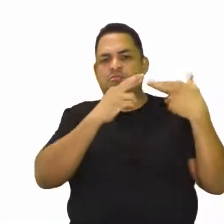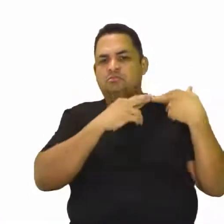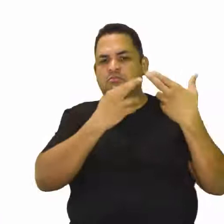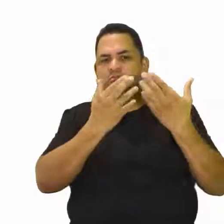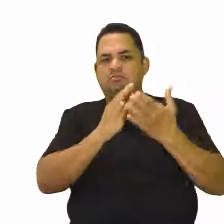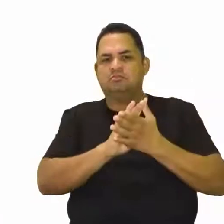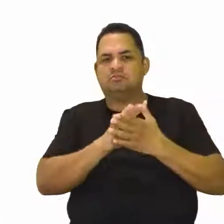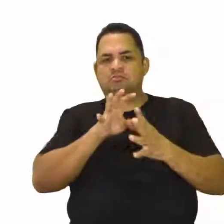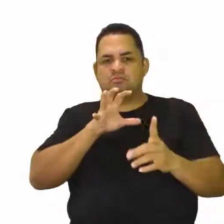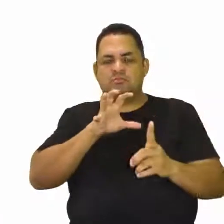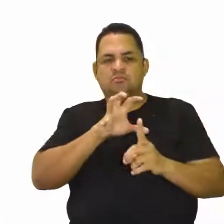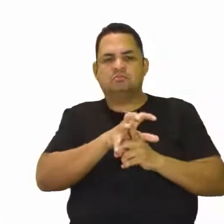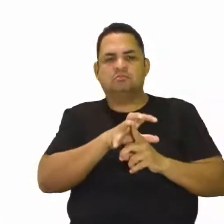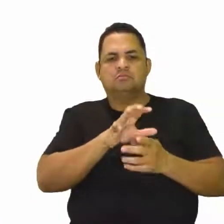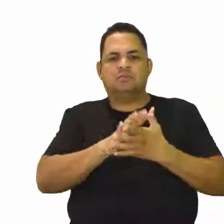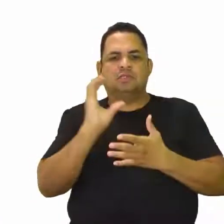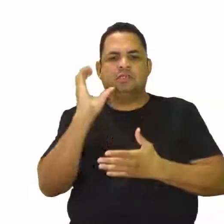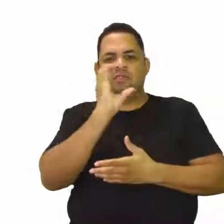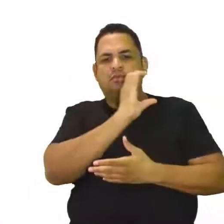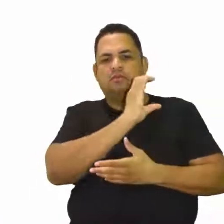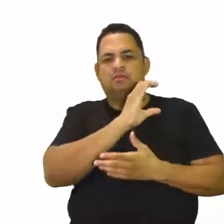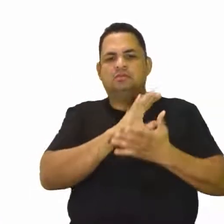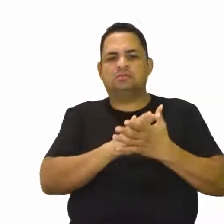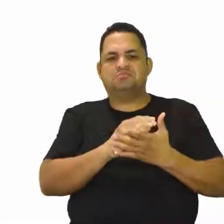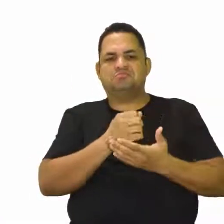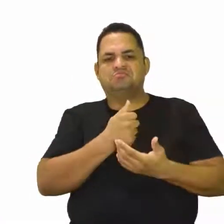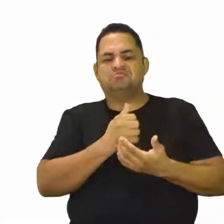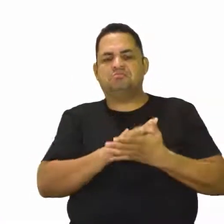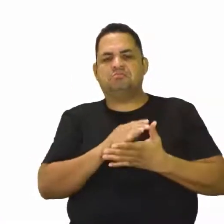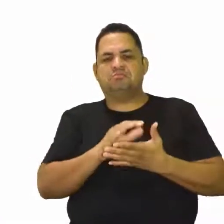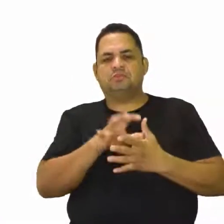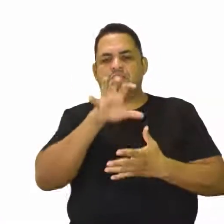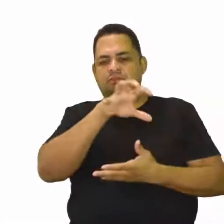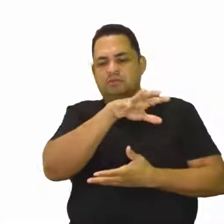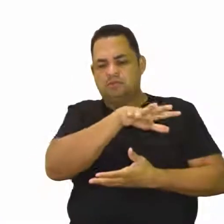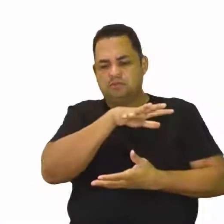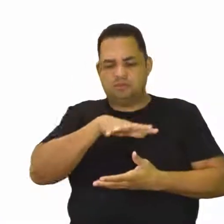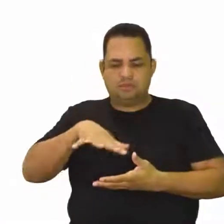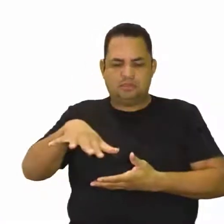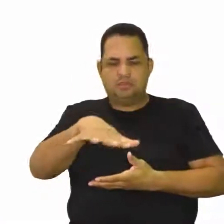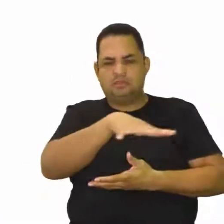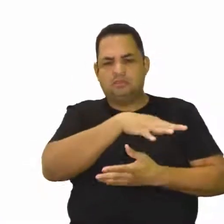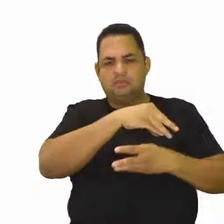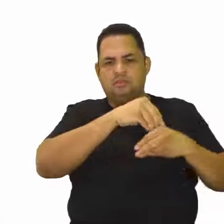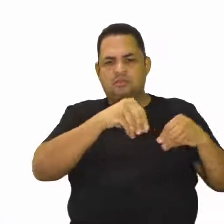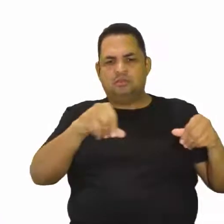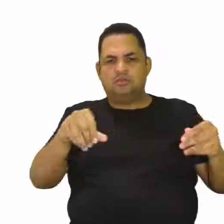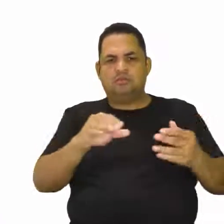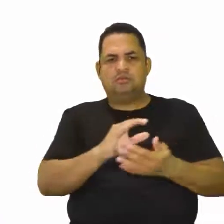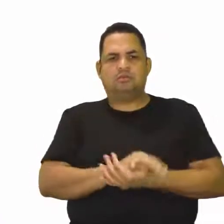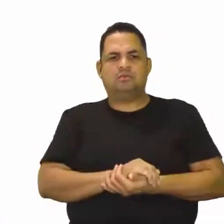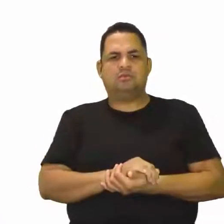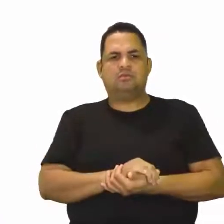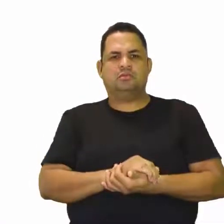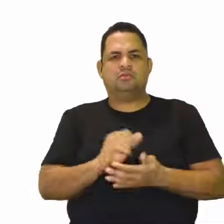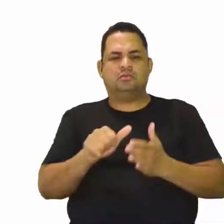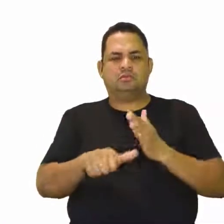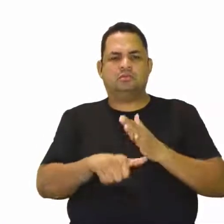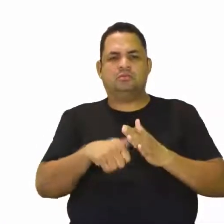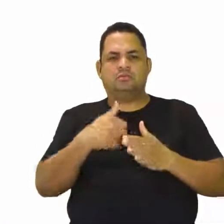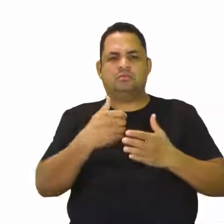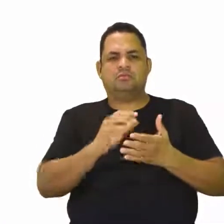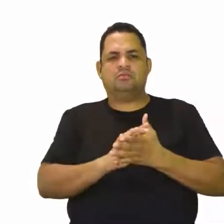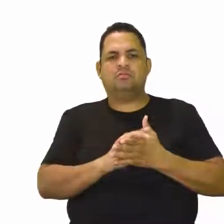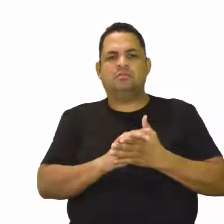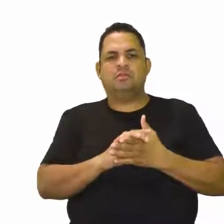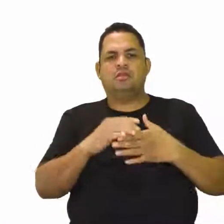responsáveis pela invasão rápida e eficiente dos territórios. os Panzer. Quer ver? Os primeiros